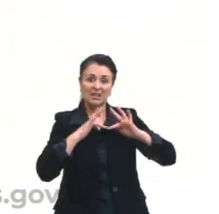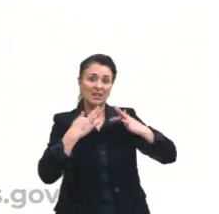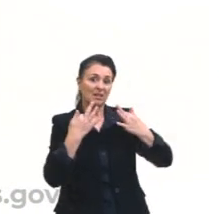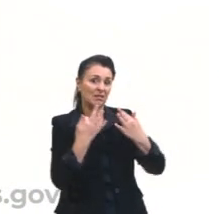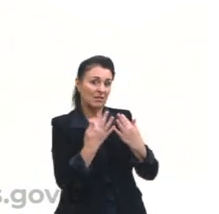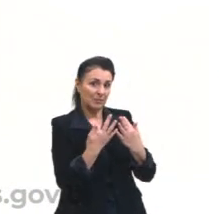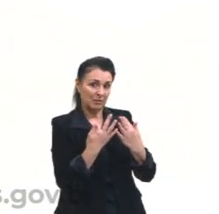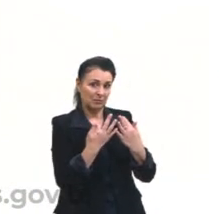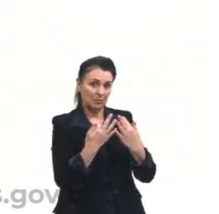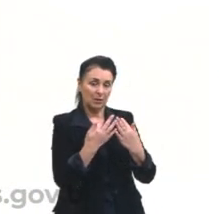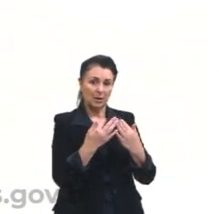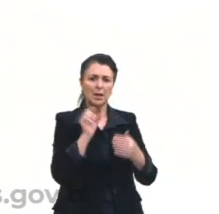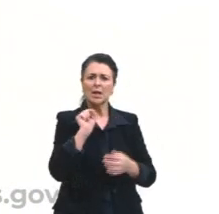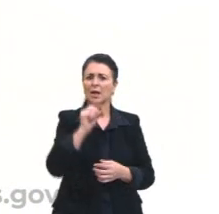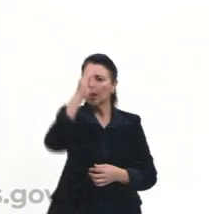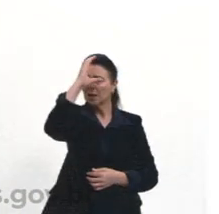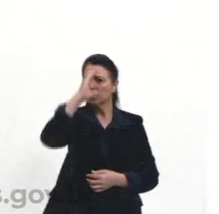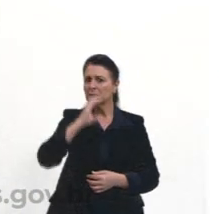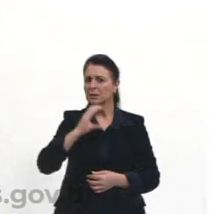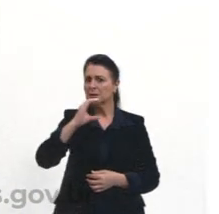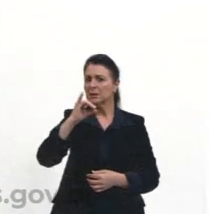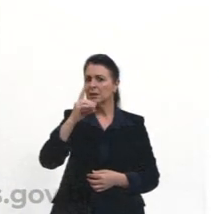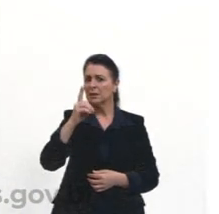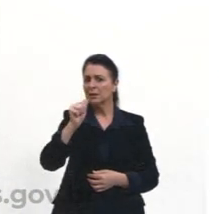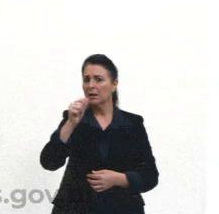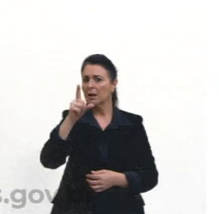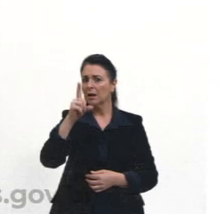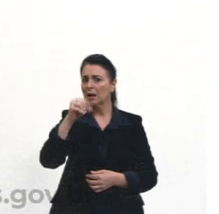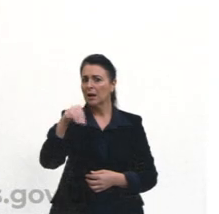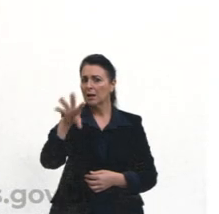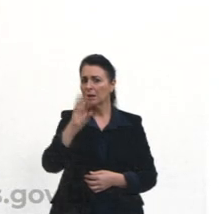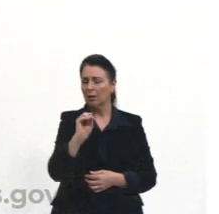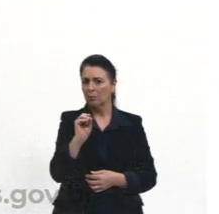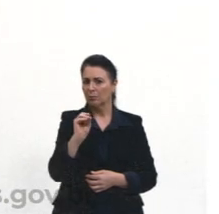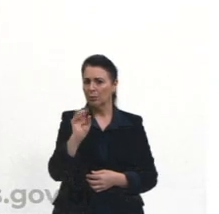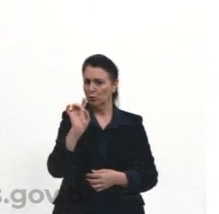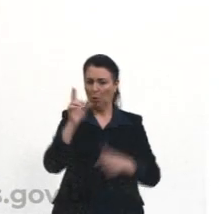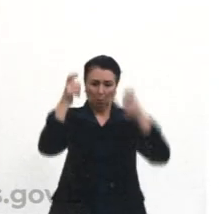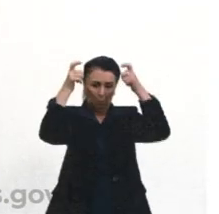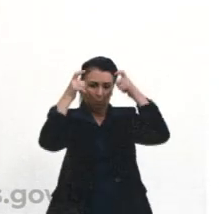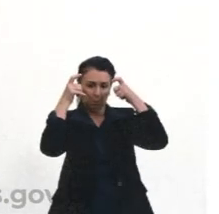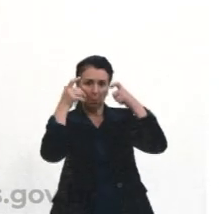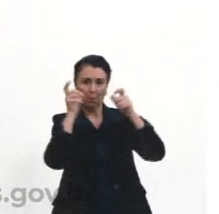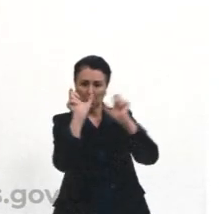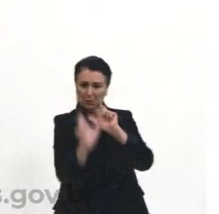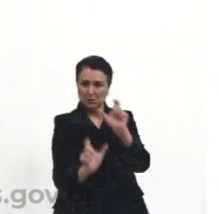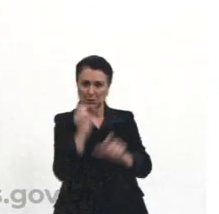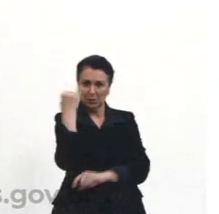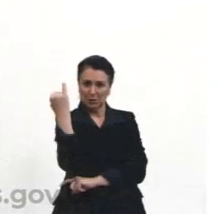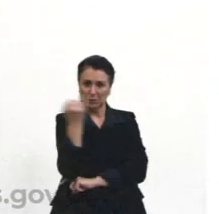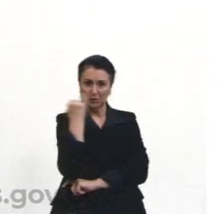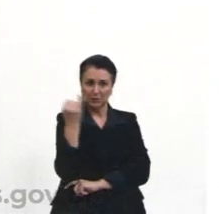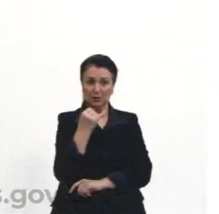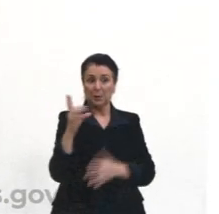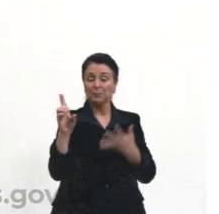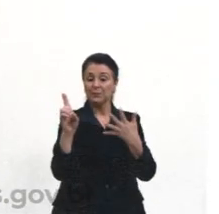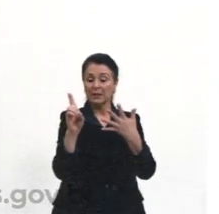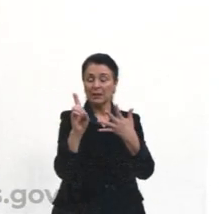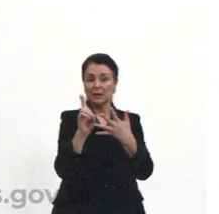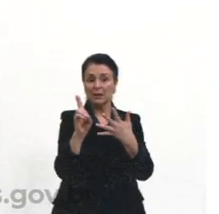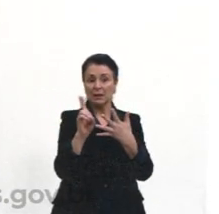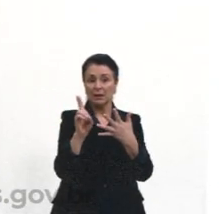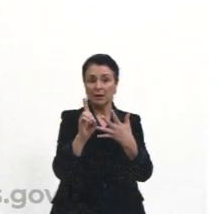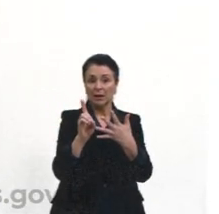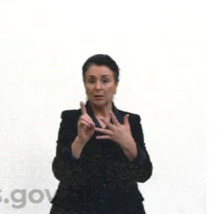muito restrita né só os nobres eram cidadãos na época mas não é o que está no texto também a opção de restauração